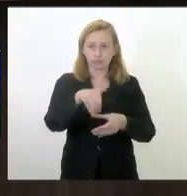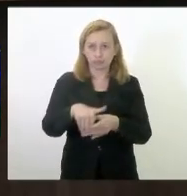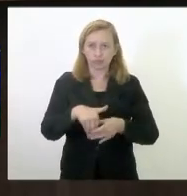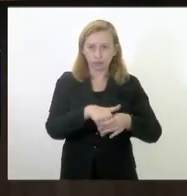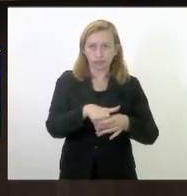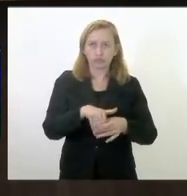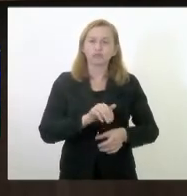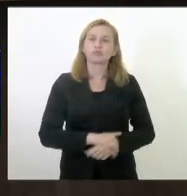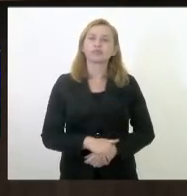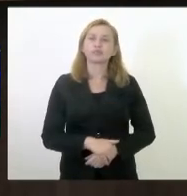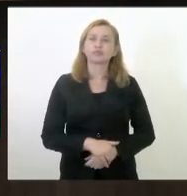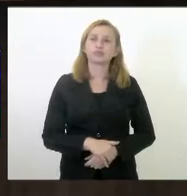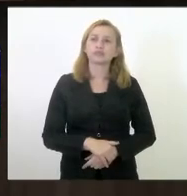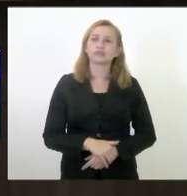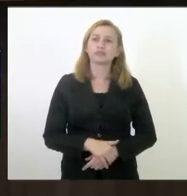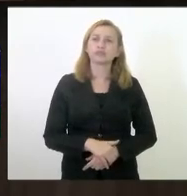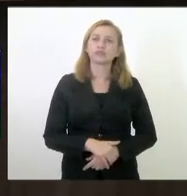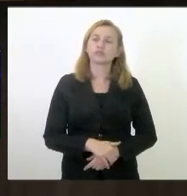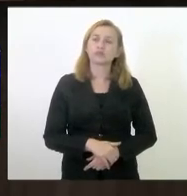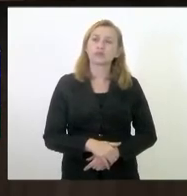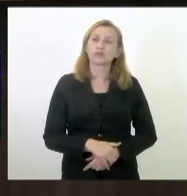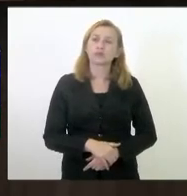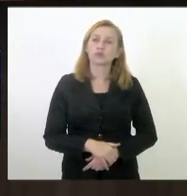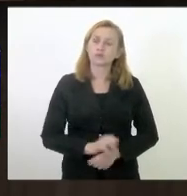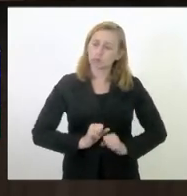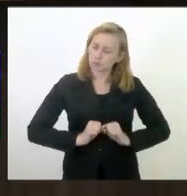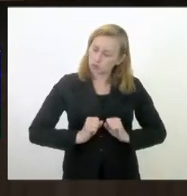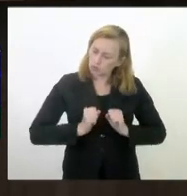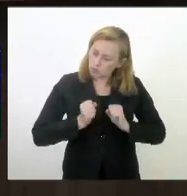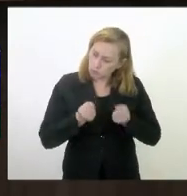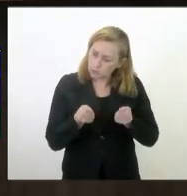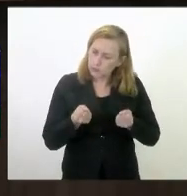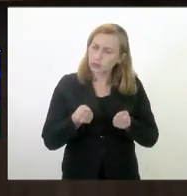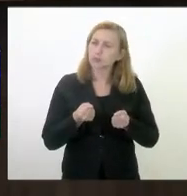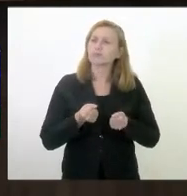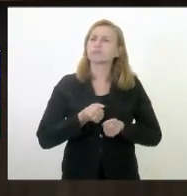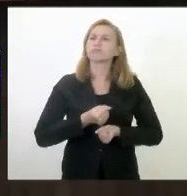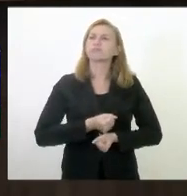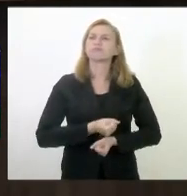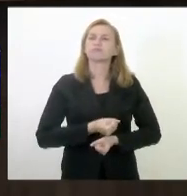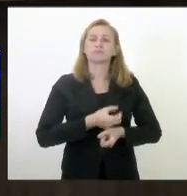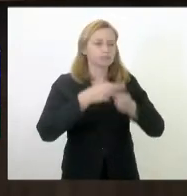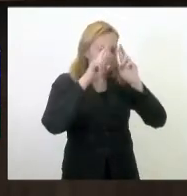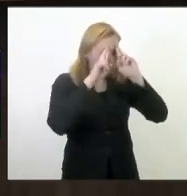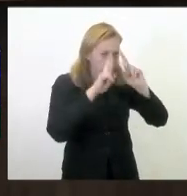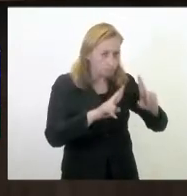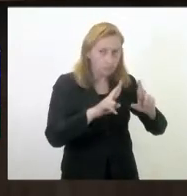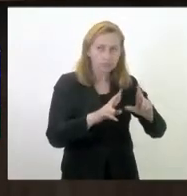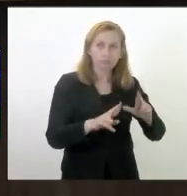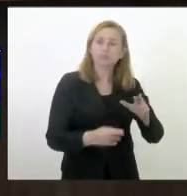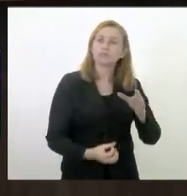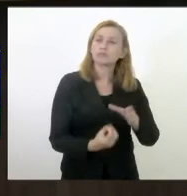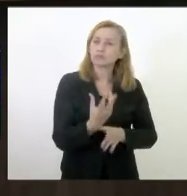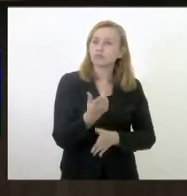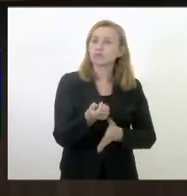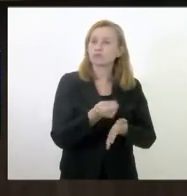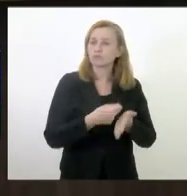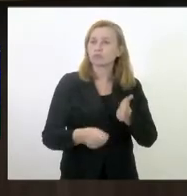porque eu tentei, com muita vênia e respeito ao autor do projeto, deputado